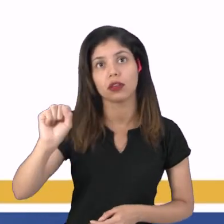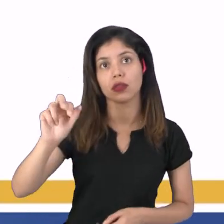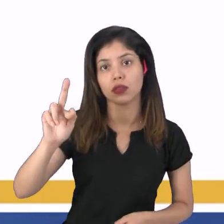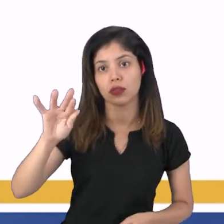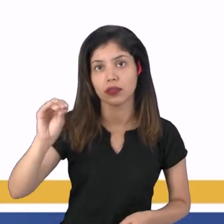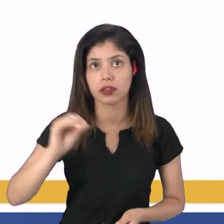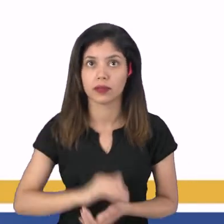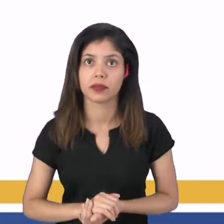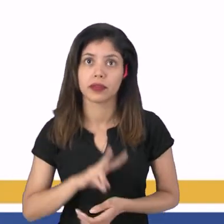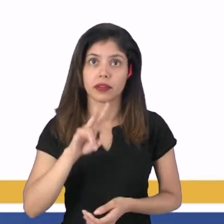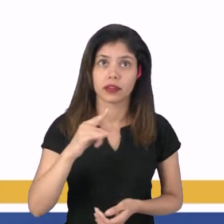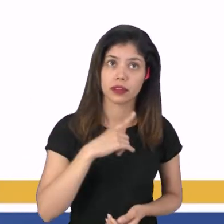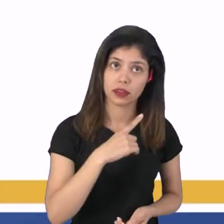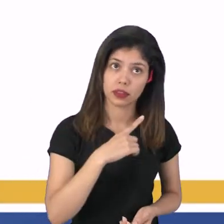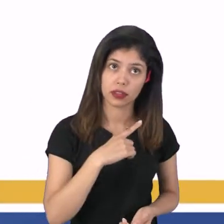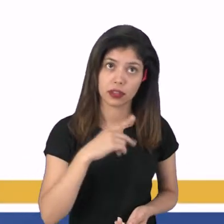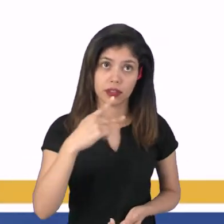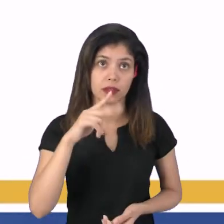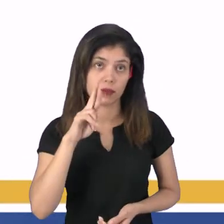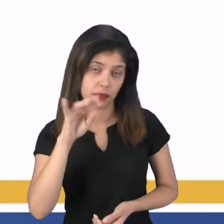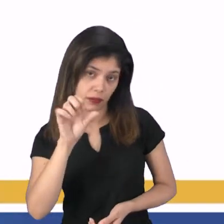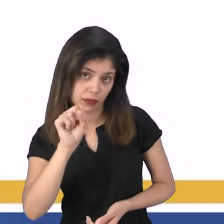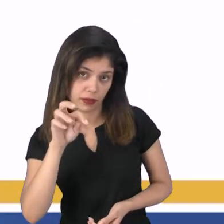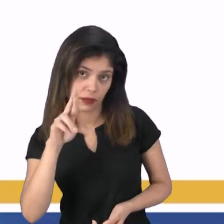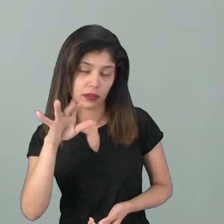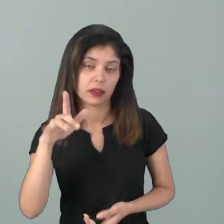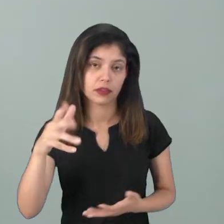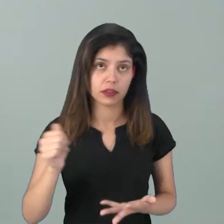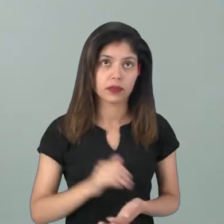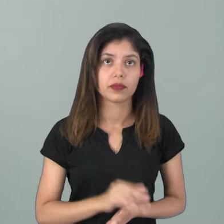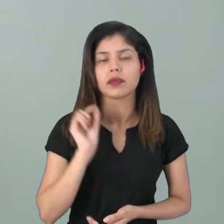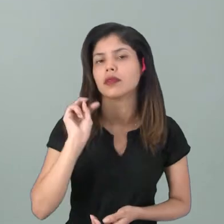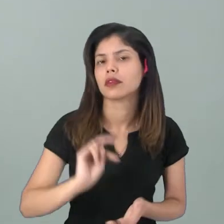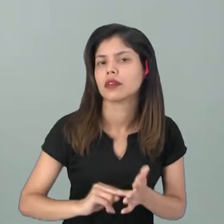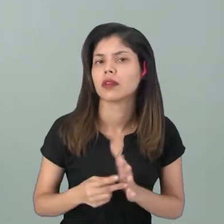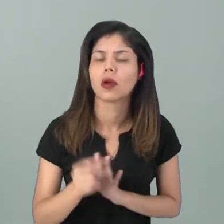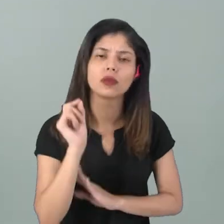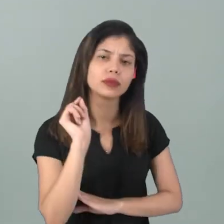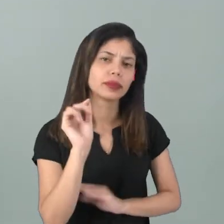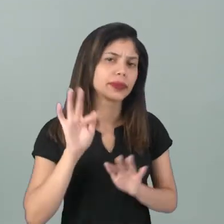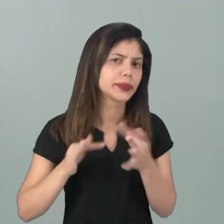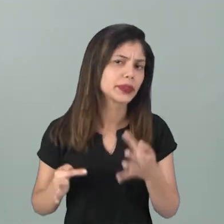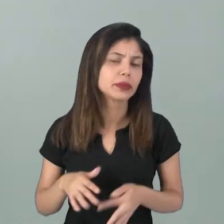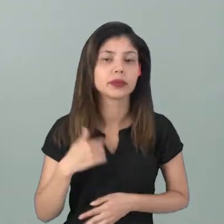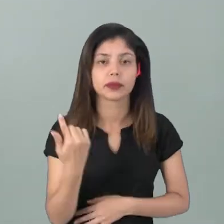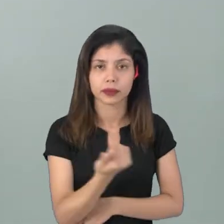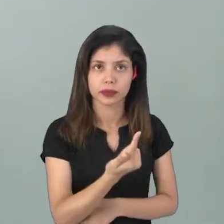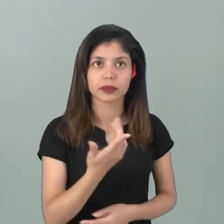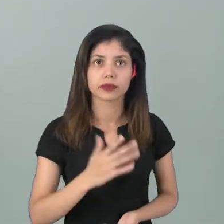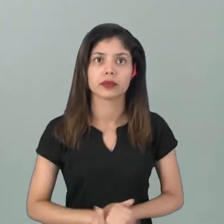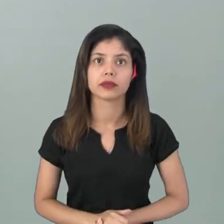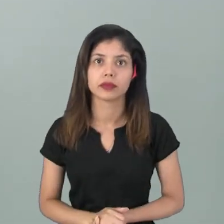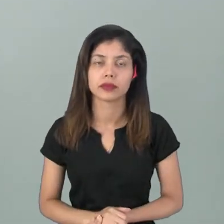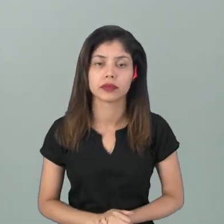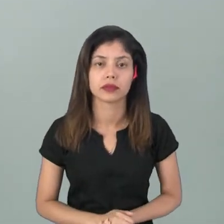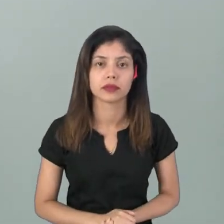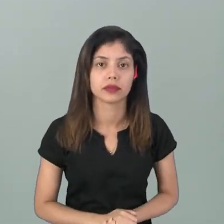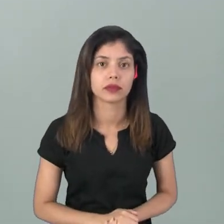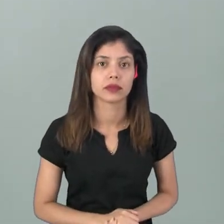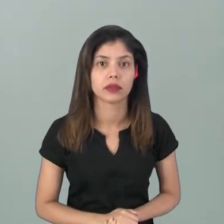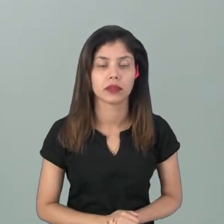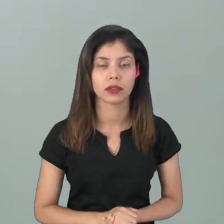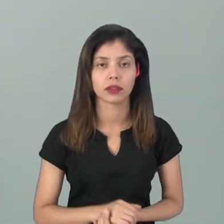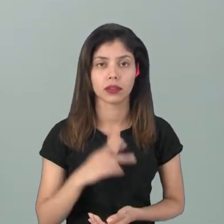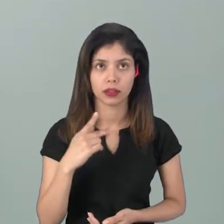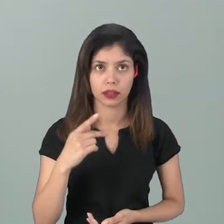Caso contrário, será uma derivação parasintética. O que isso quer dizer da forma mais simples para vocês? De que, na